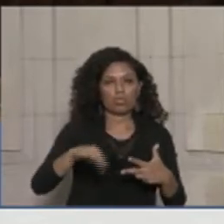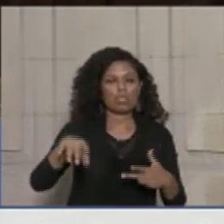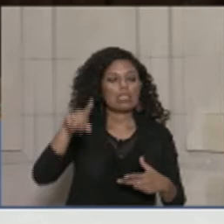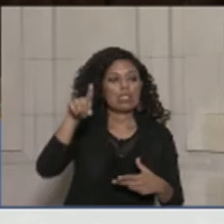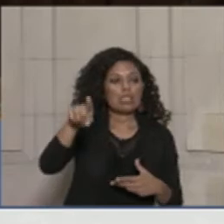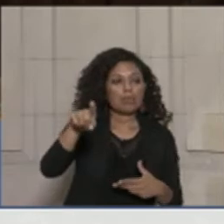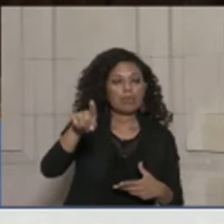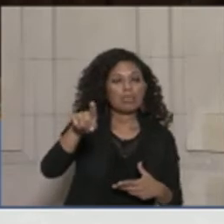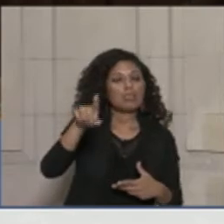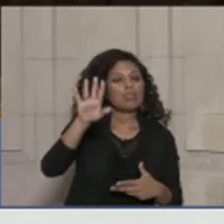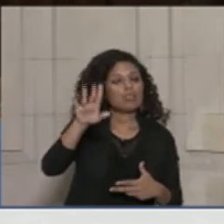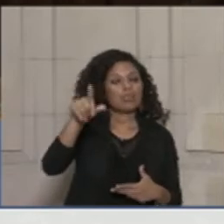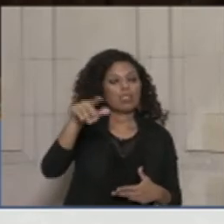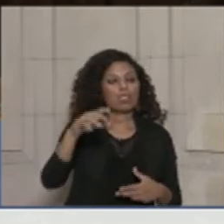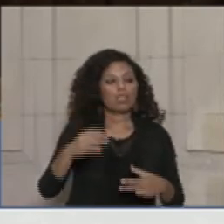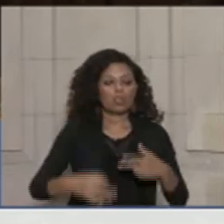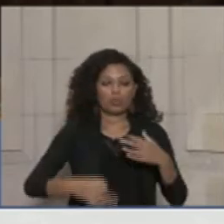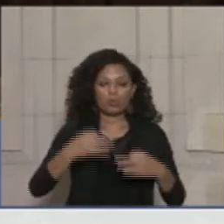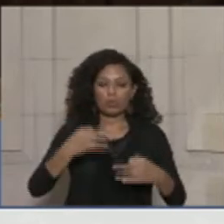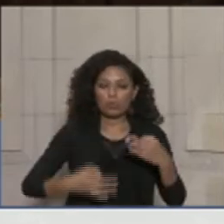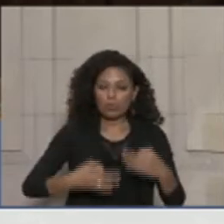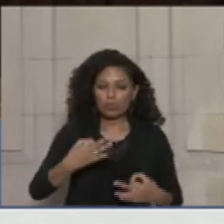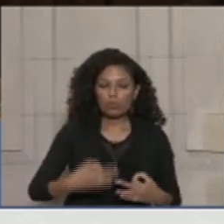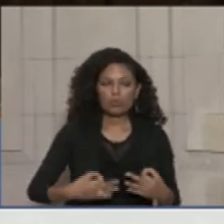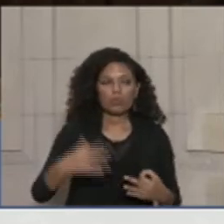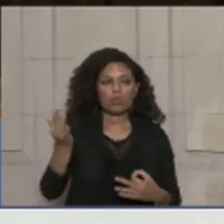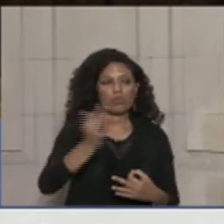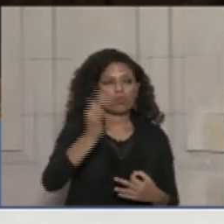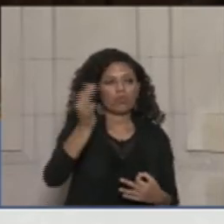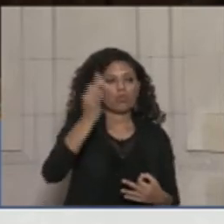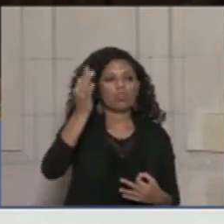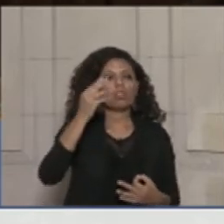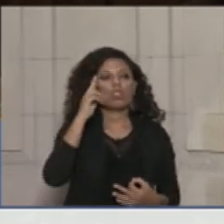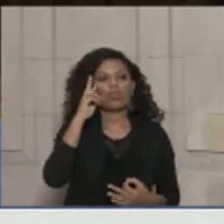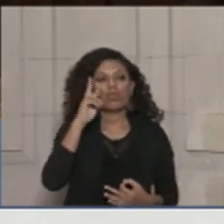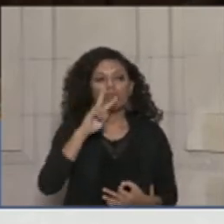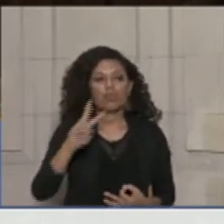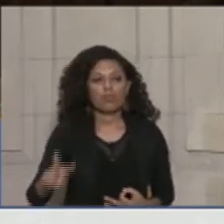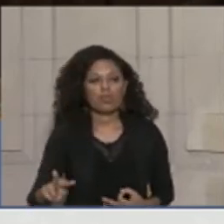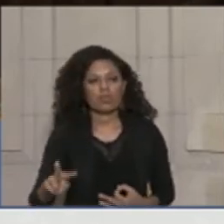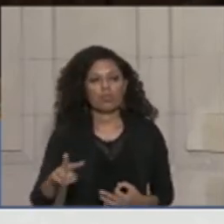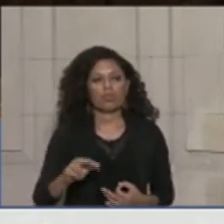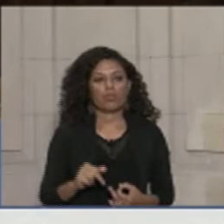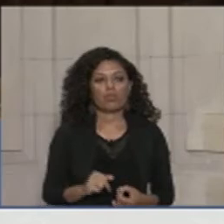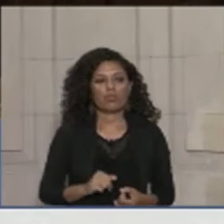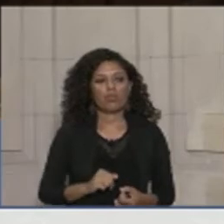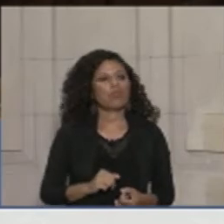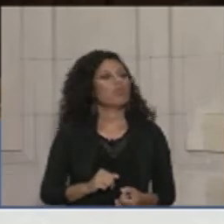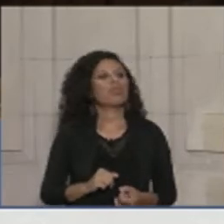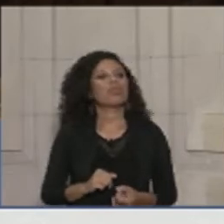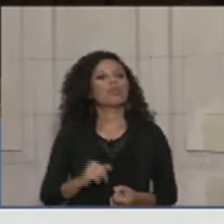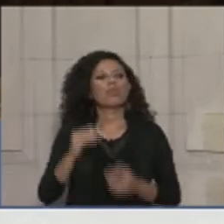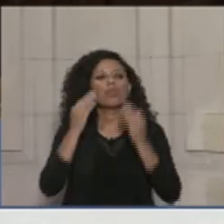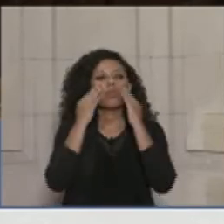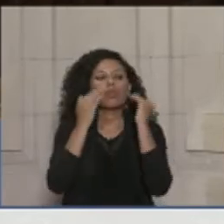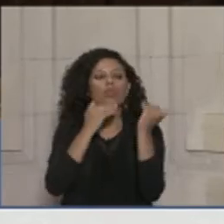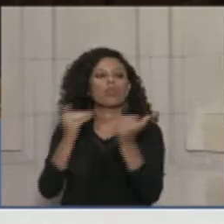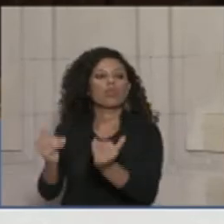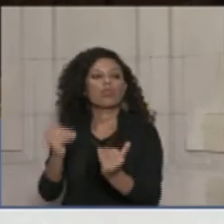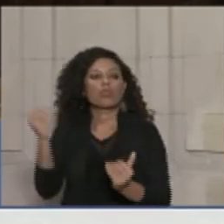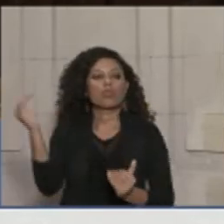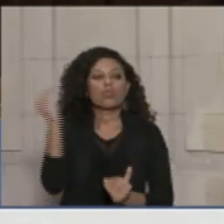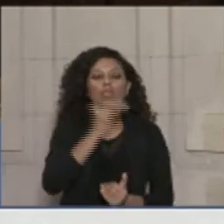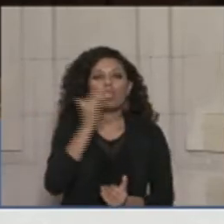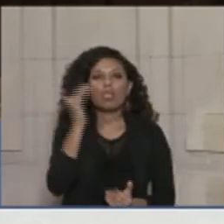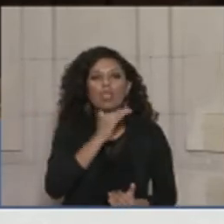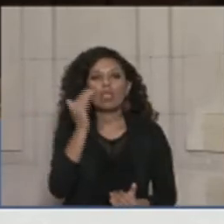Justiça Federal, com as delações premiadas da Odebrecht, coloque o mais rápido possível